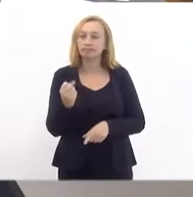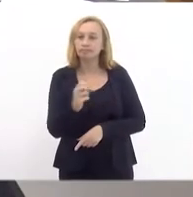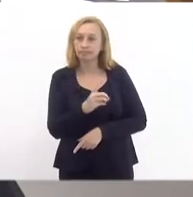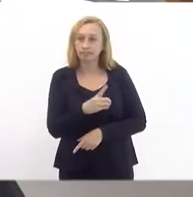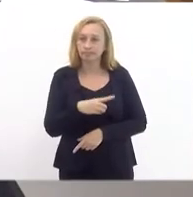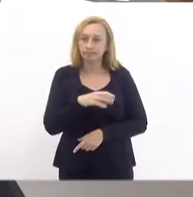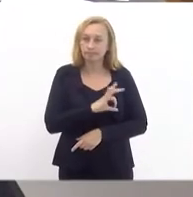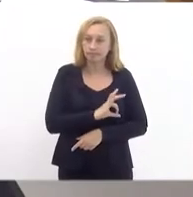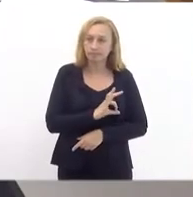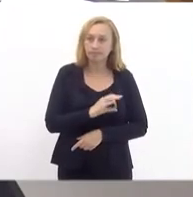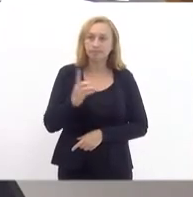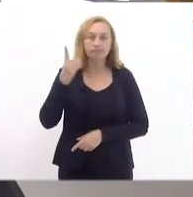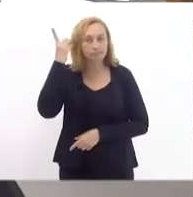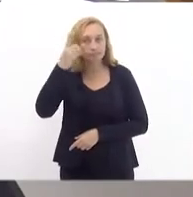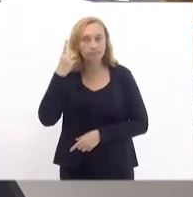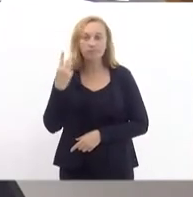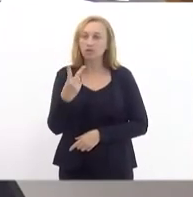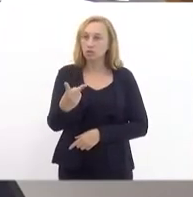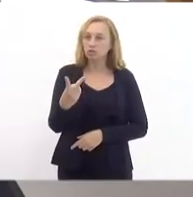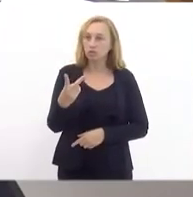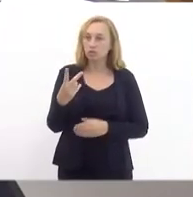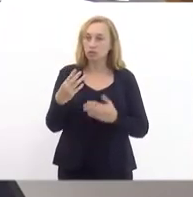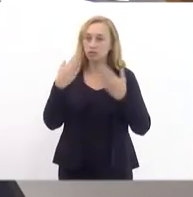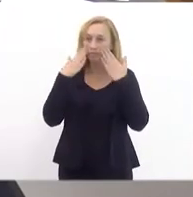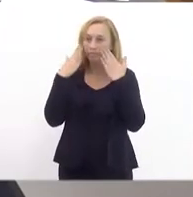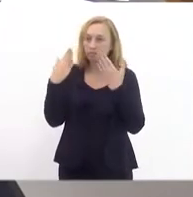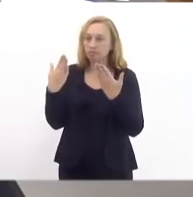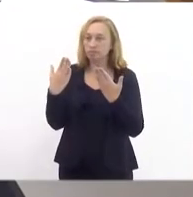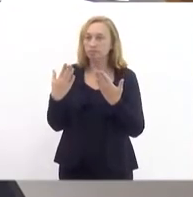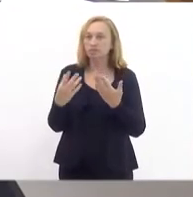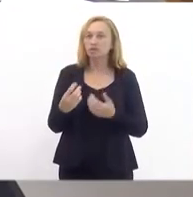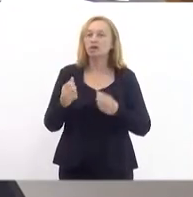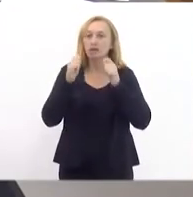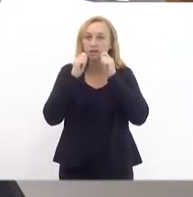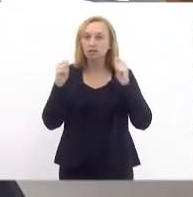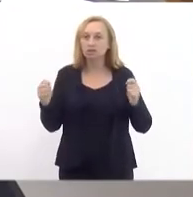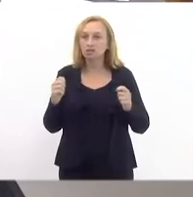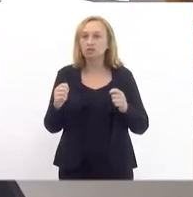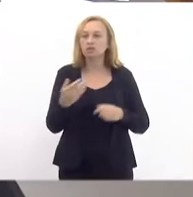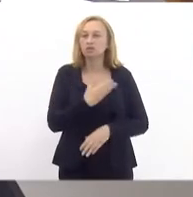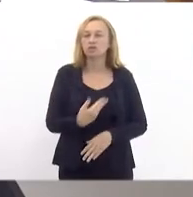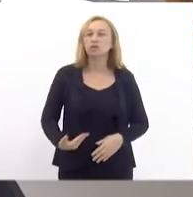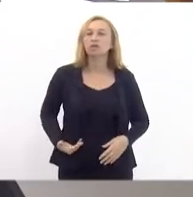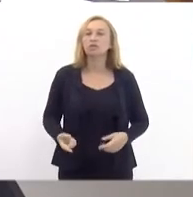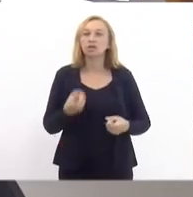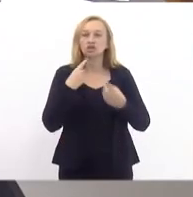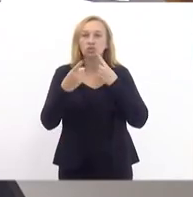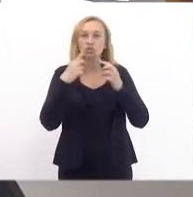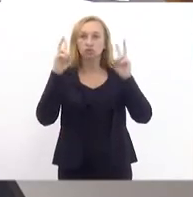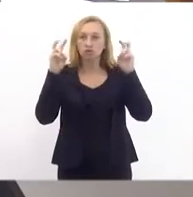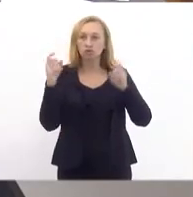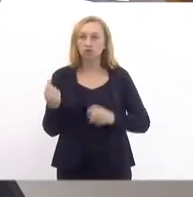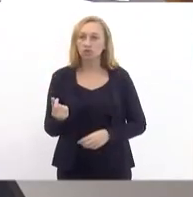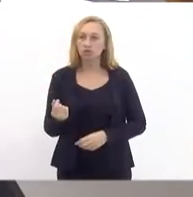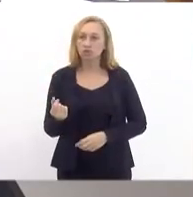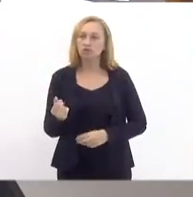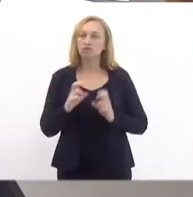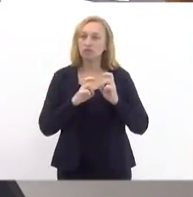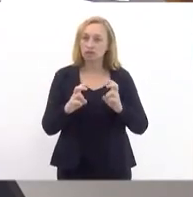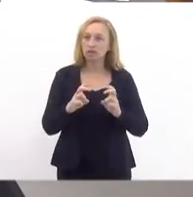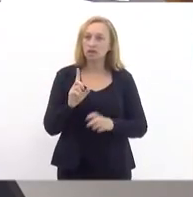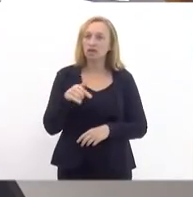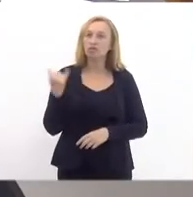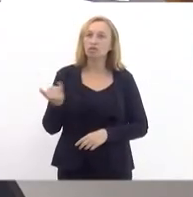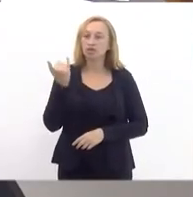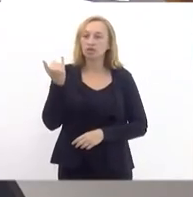nome dos dois representantes que são assessores do governador para discutir a questão do aumento tarifário. Também é importantíssimo estar